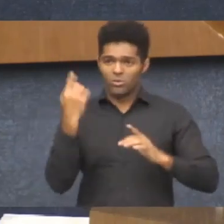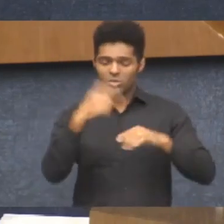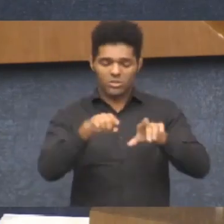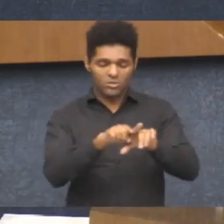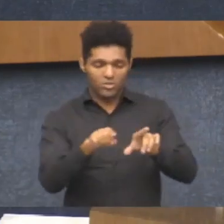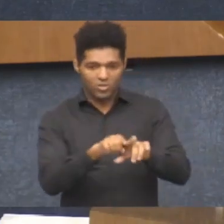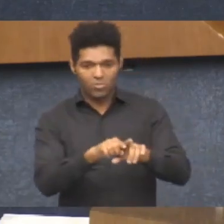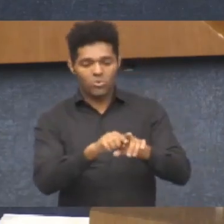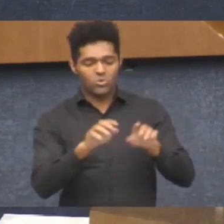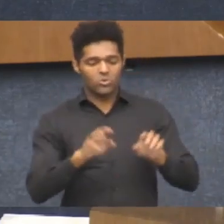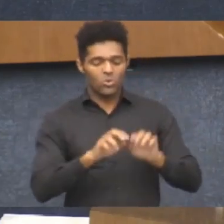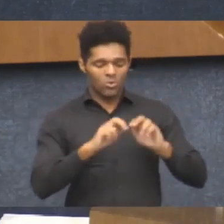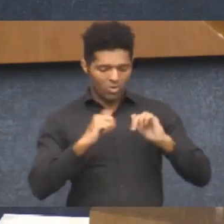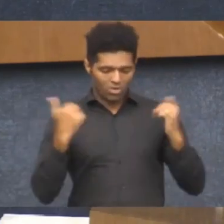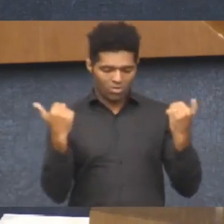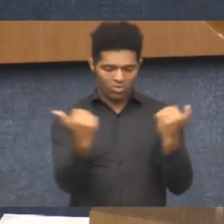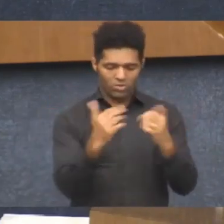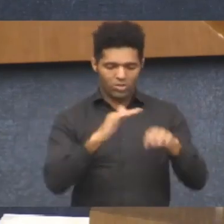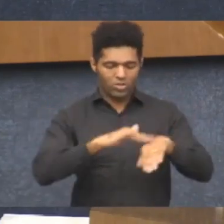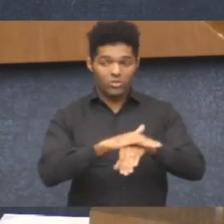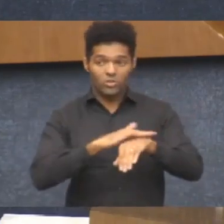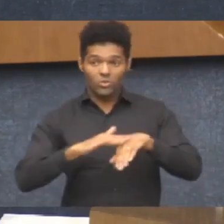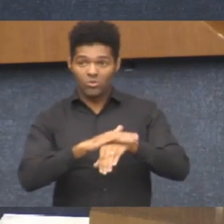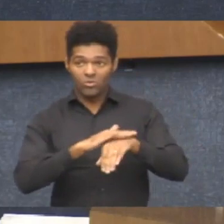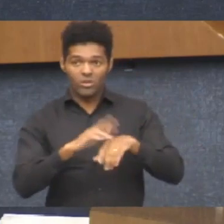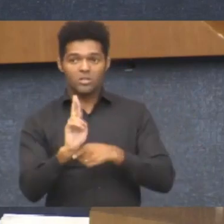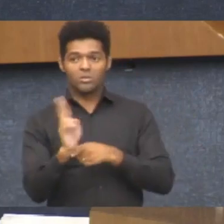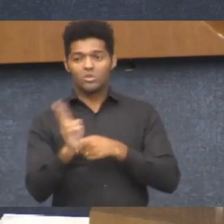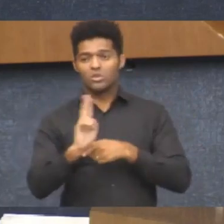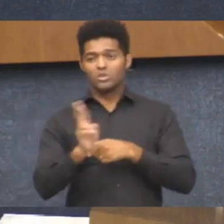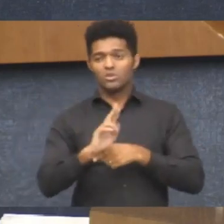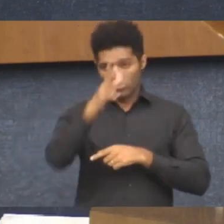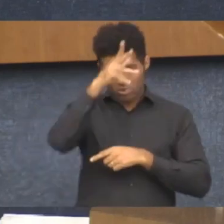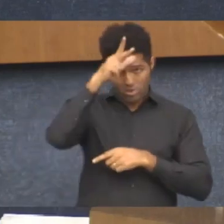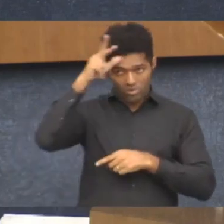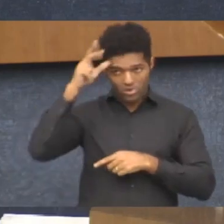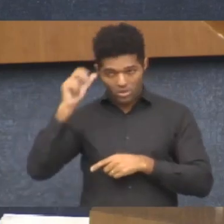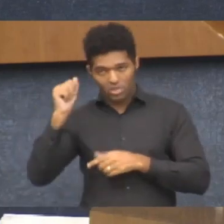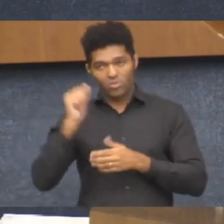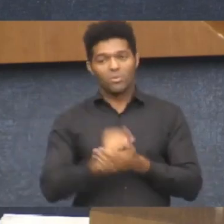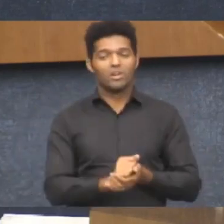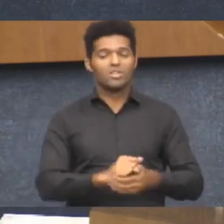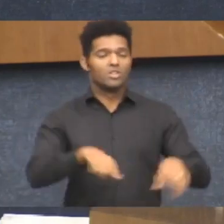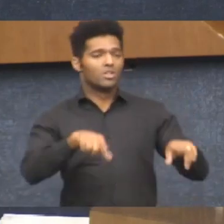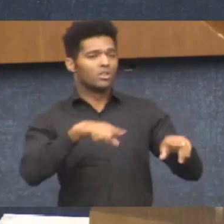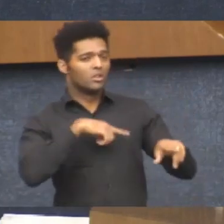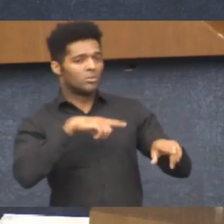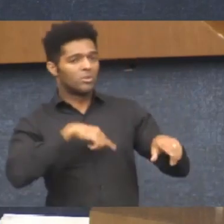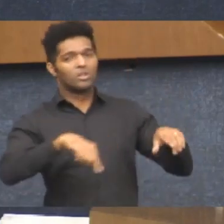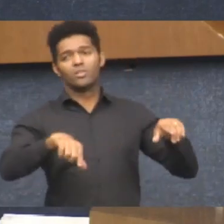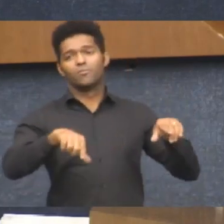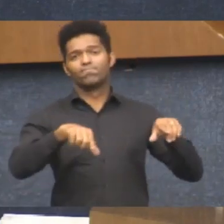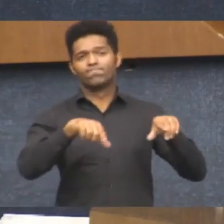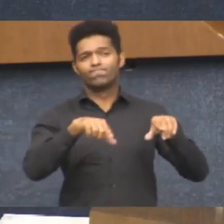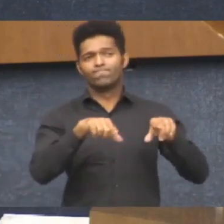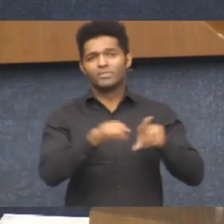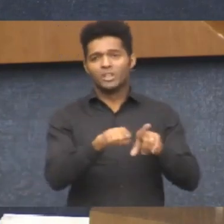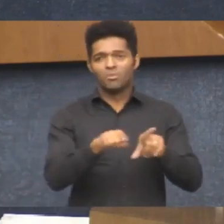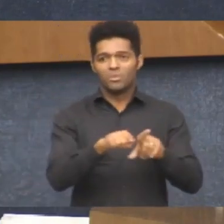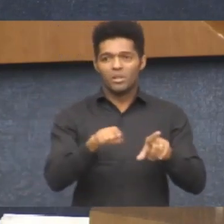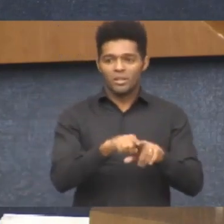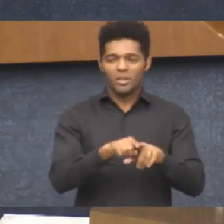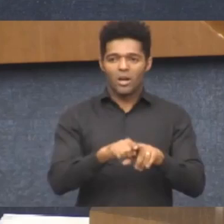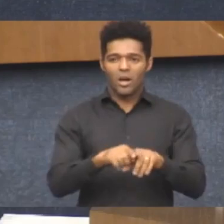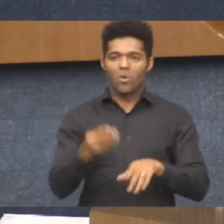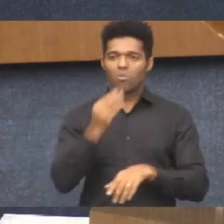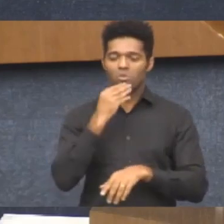ficaram sabendo desse evento, um grande evento aí para os gestores municipais, né? E tivemos também, dessa vez, a chance de estar lá,